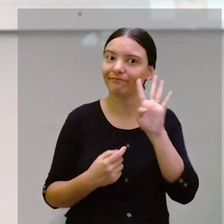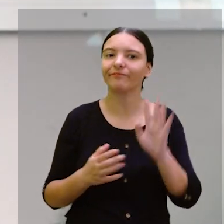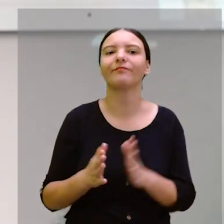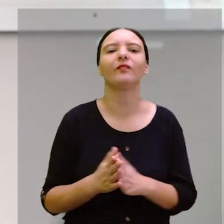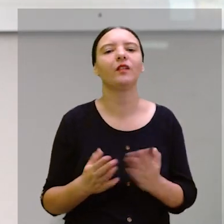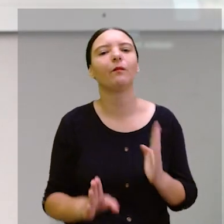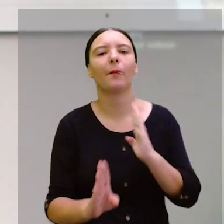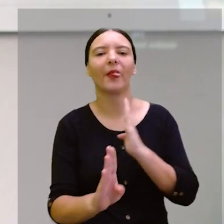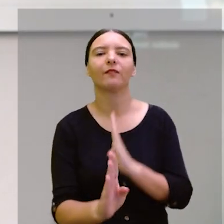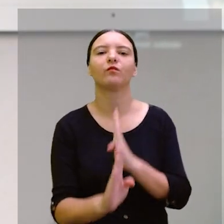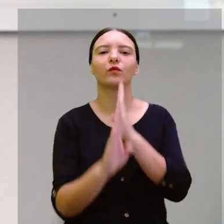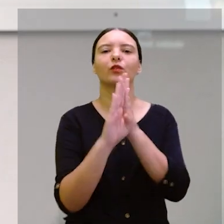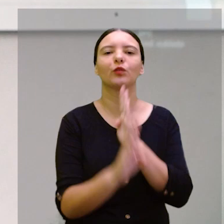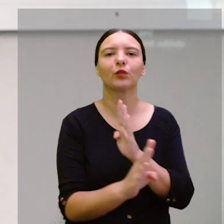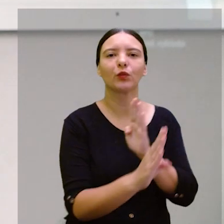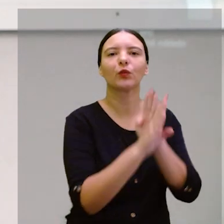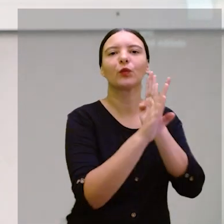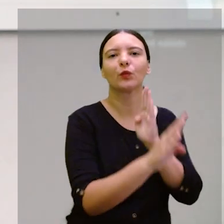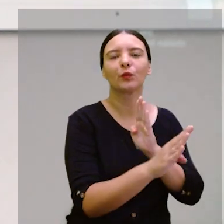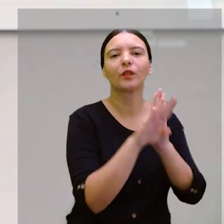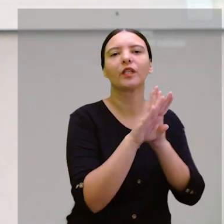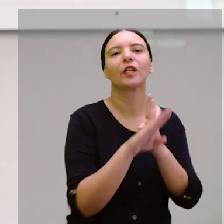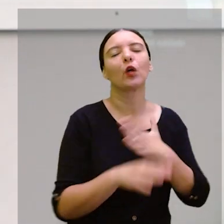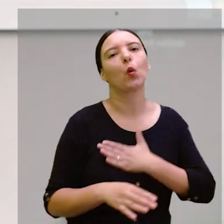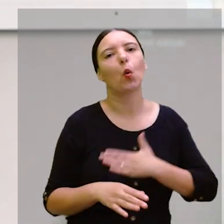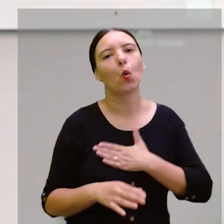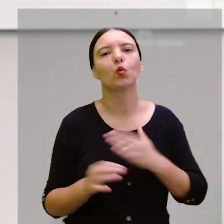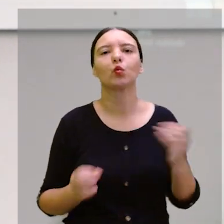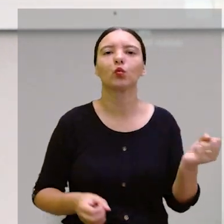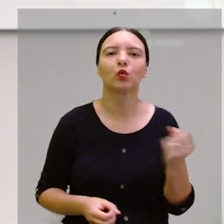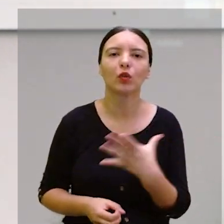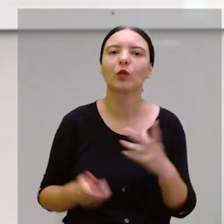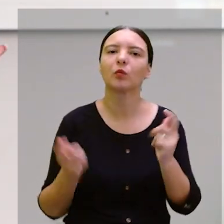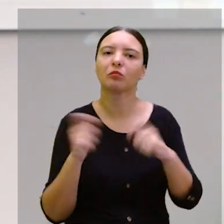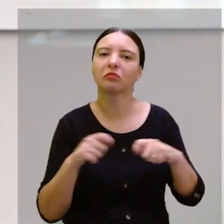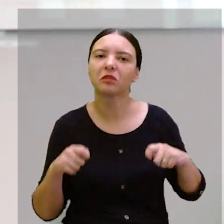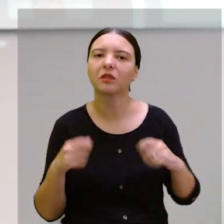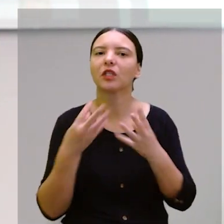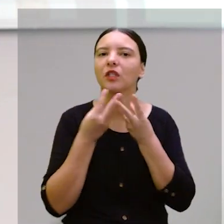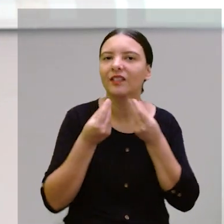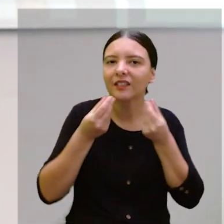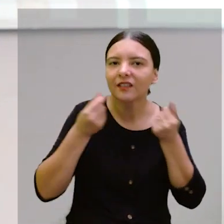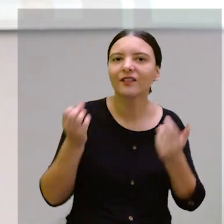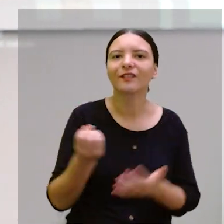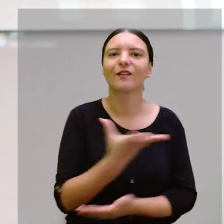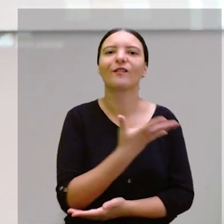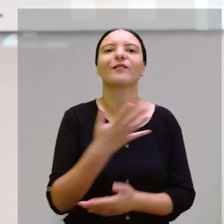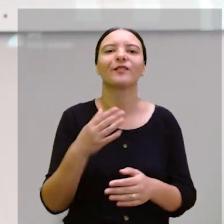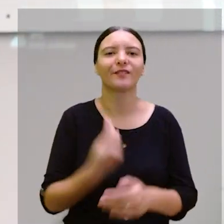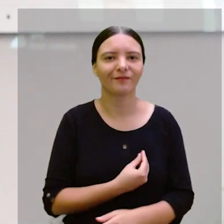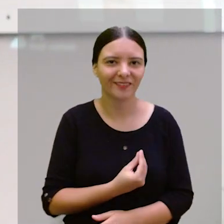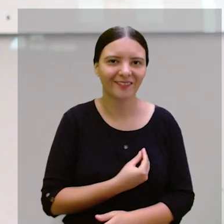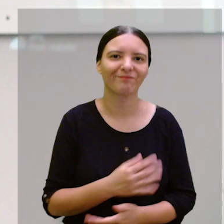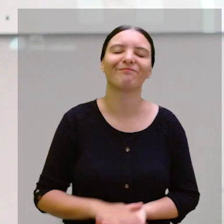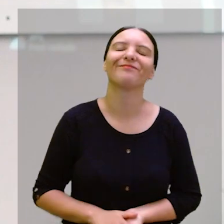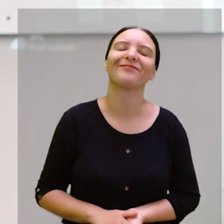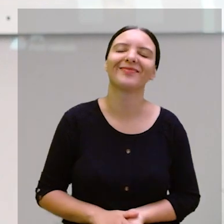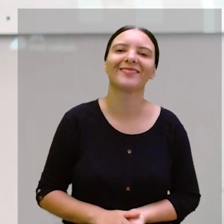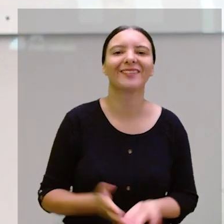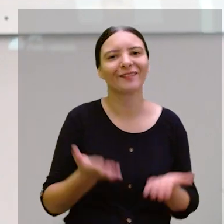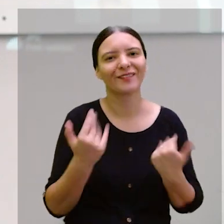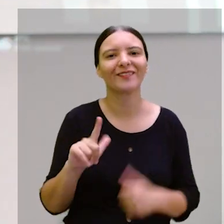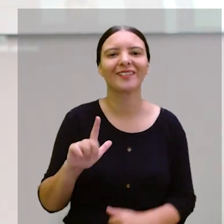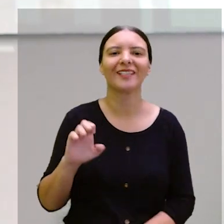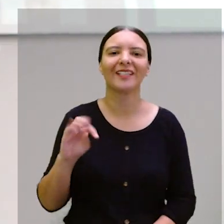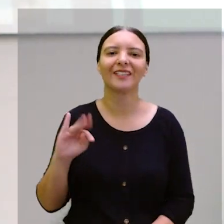vai descobrindo novos gostos, novas possibilidades, novos sabores, né, na vida. Vamos lá,